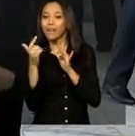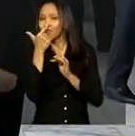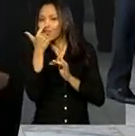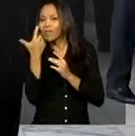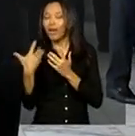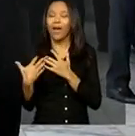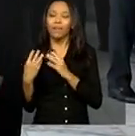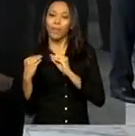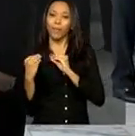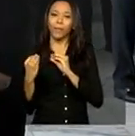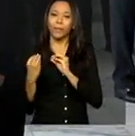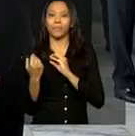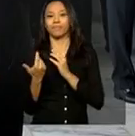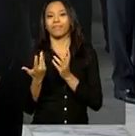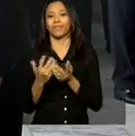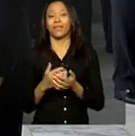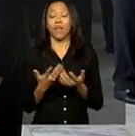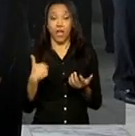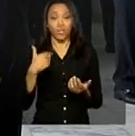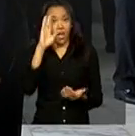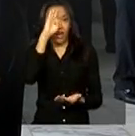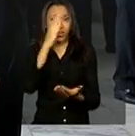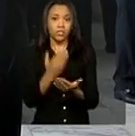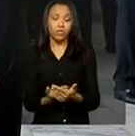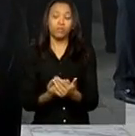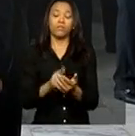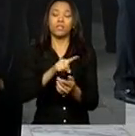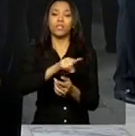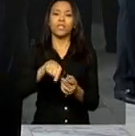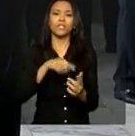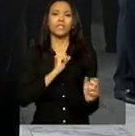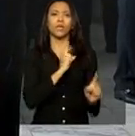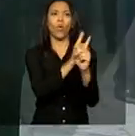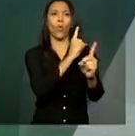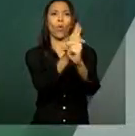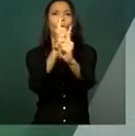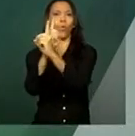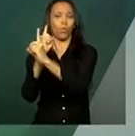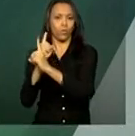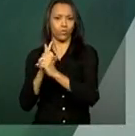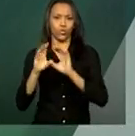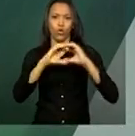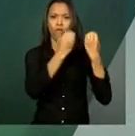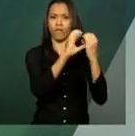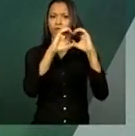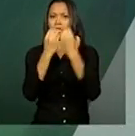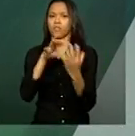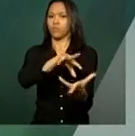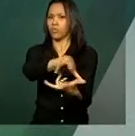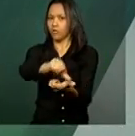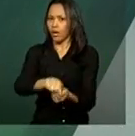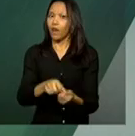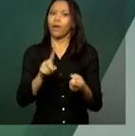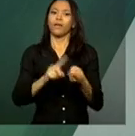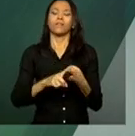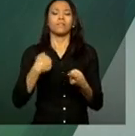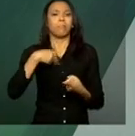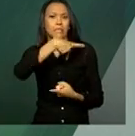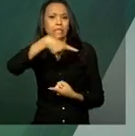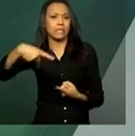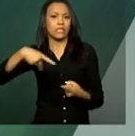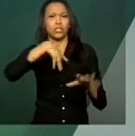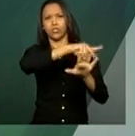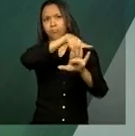Possuem mais intimidade. Eu acredito que esse grande circuito das conferências internacionais que acaba envolvendo os chefes de Estado, os chefes de